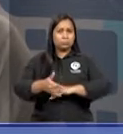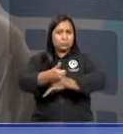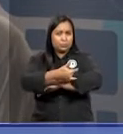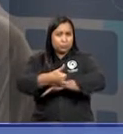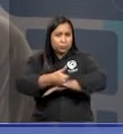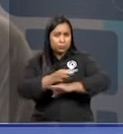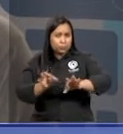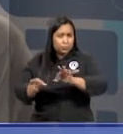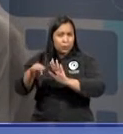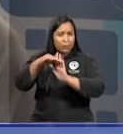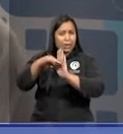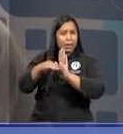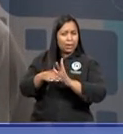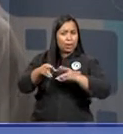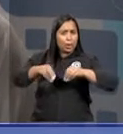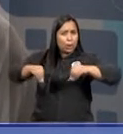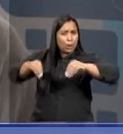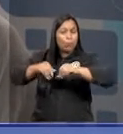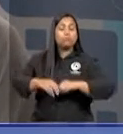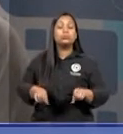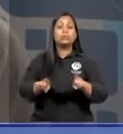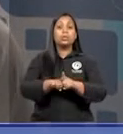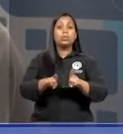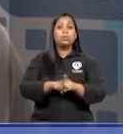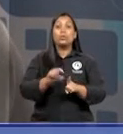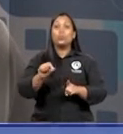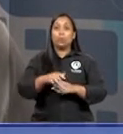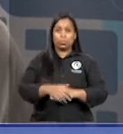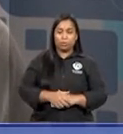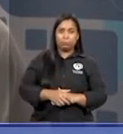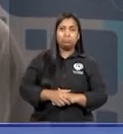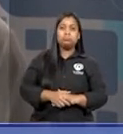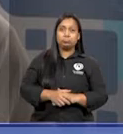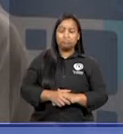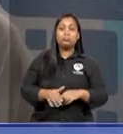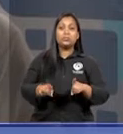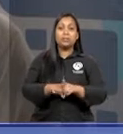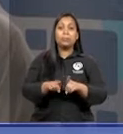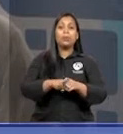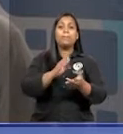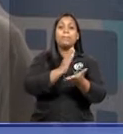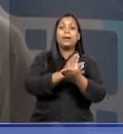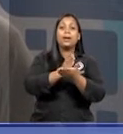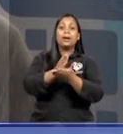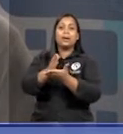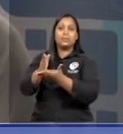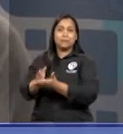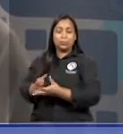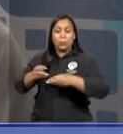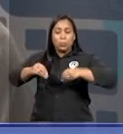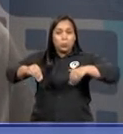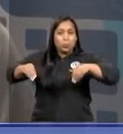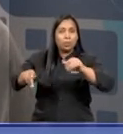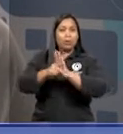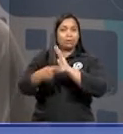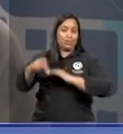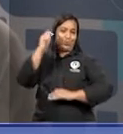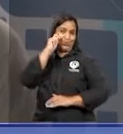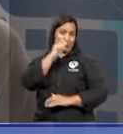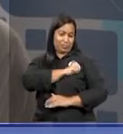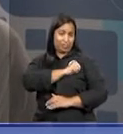e regras para ocupação do solo o plano viário e o plano de parcelamento de solo do município